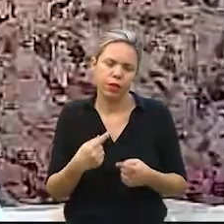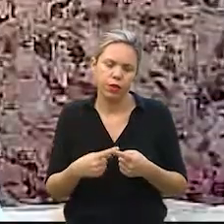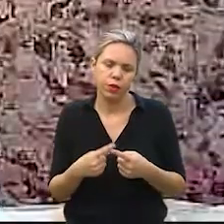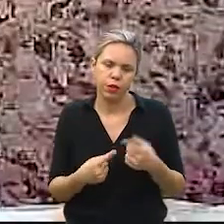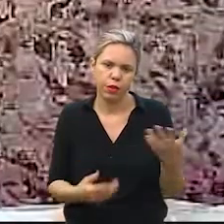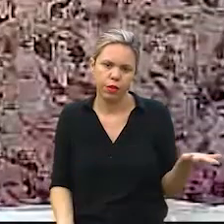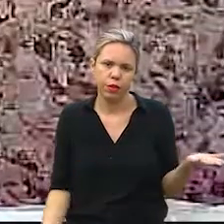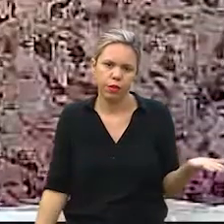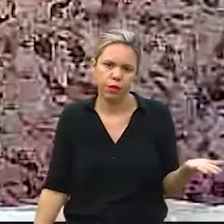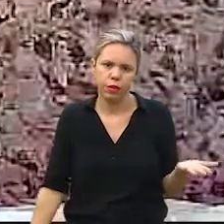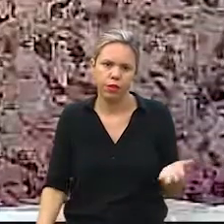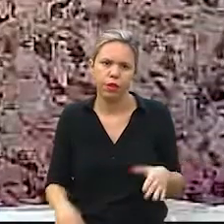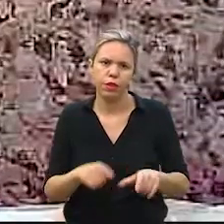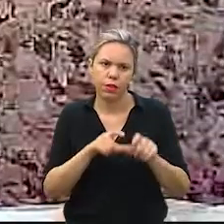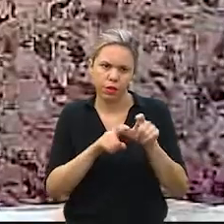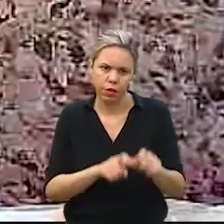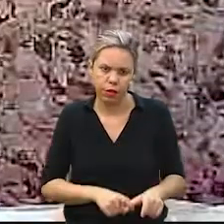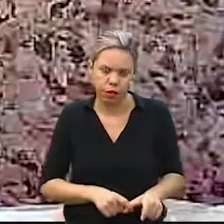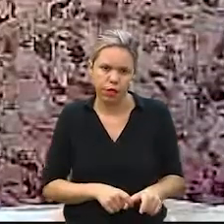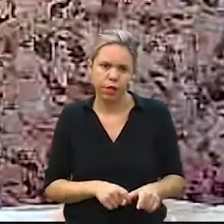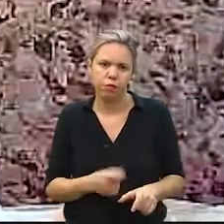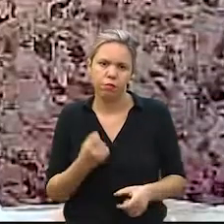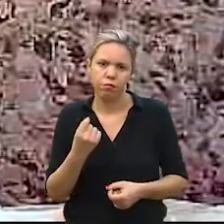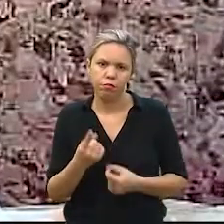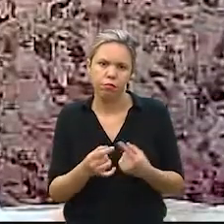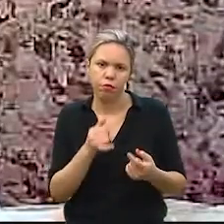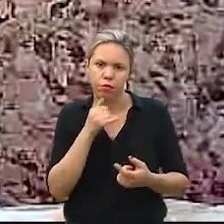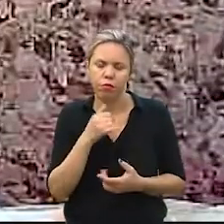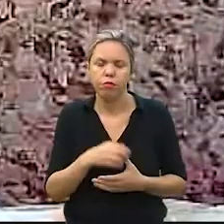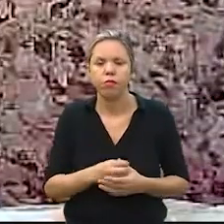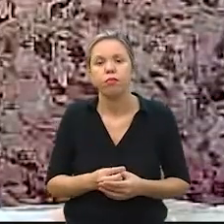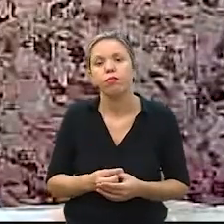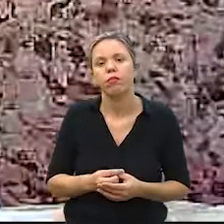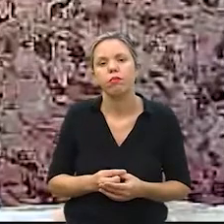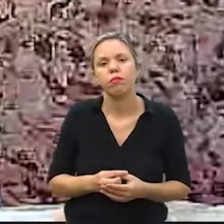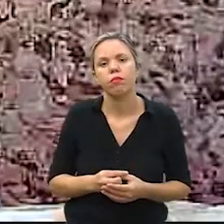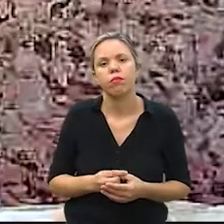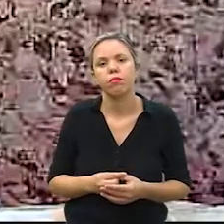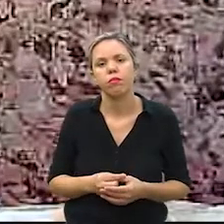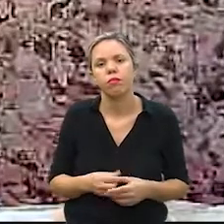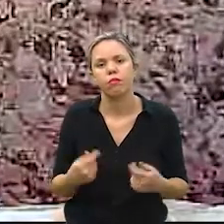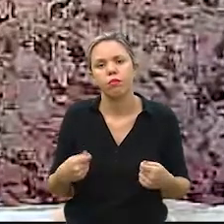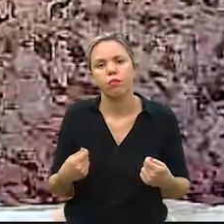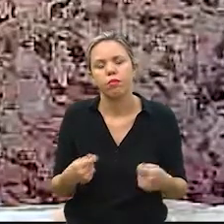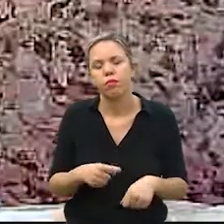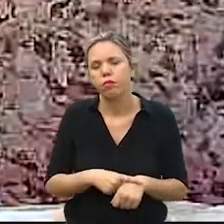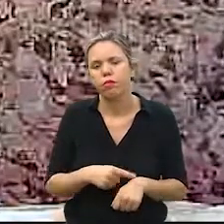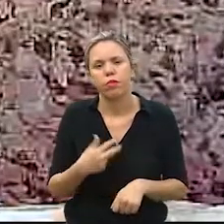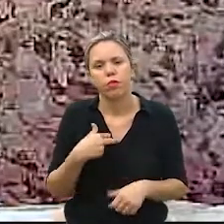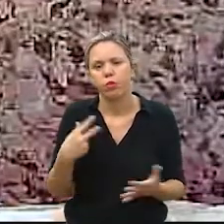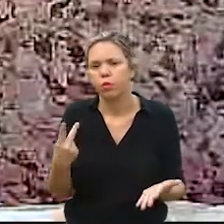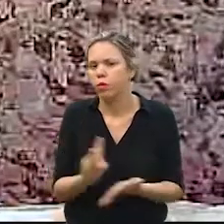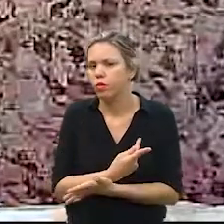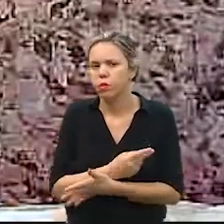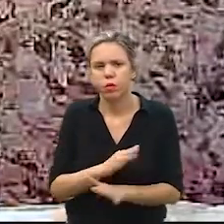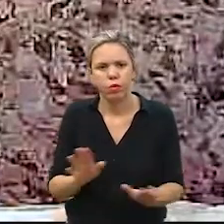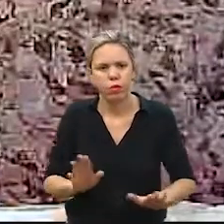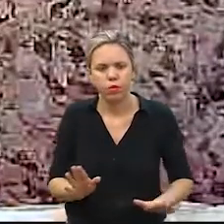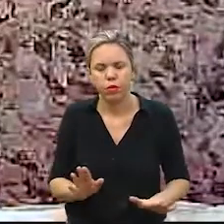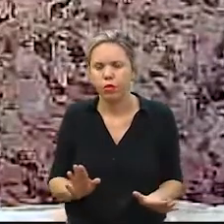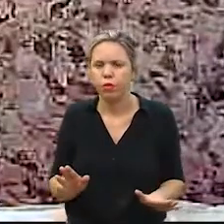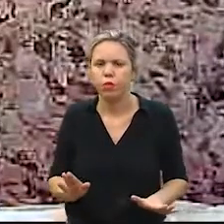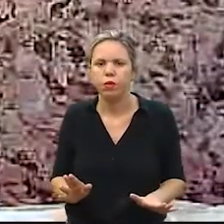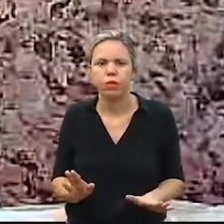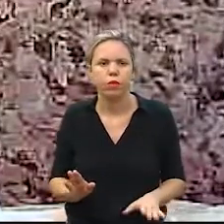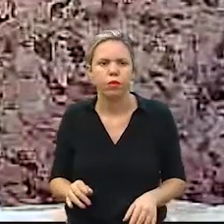porque a gente depende de hipóteses e você necessariamente não pode errar nas hipóteses, não pode errar